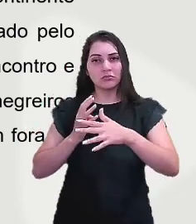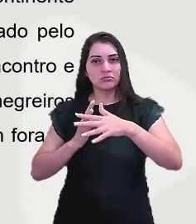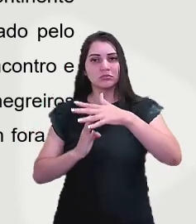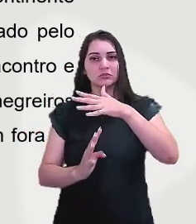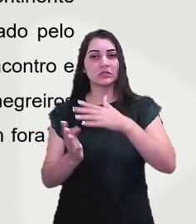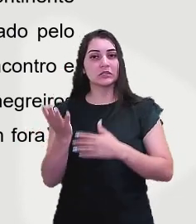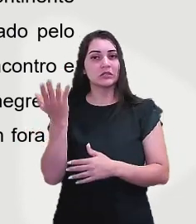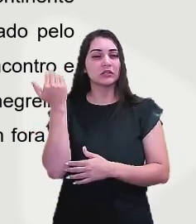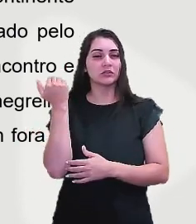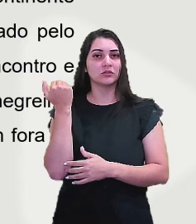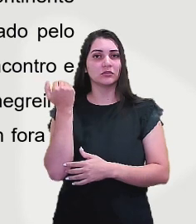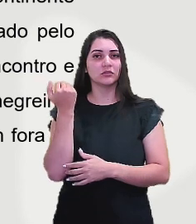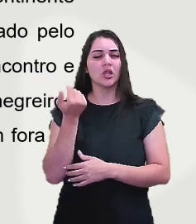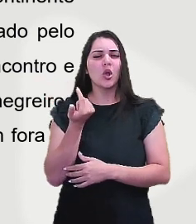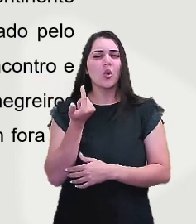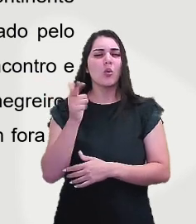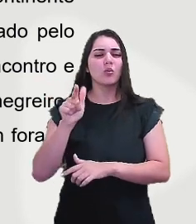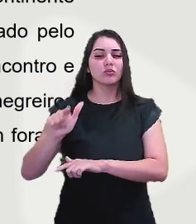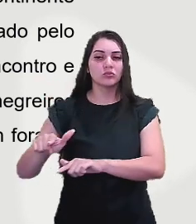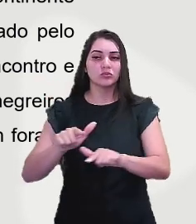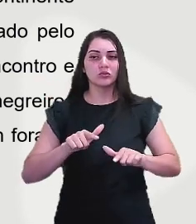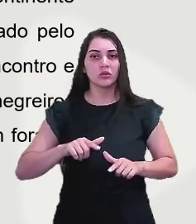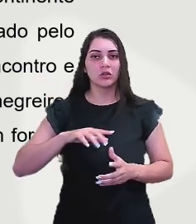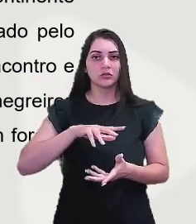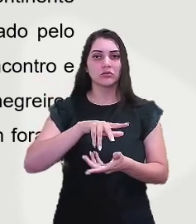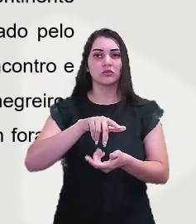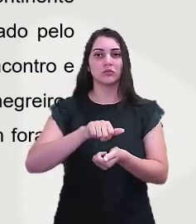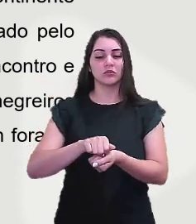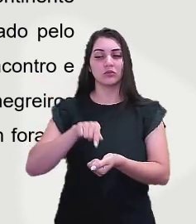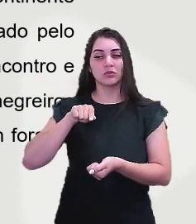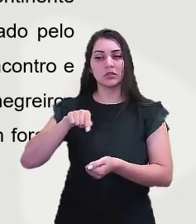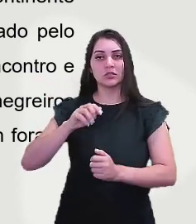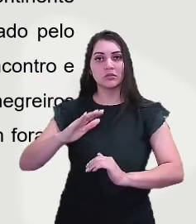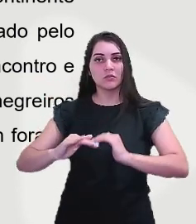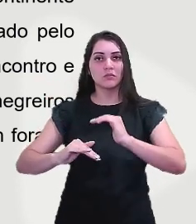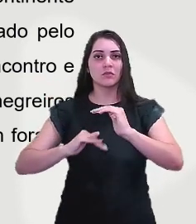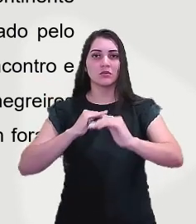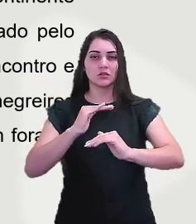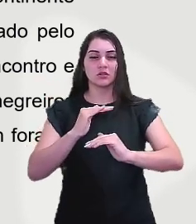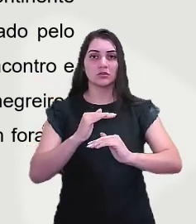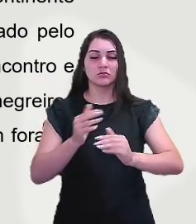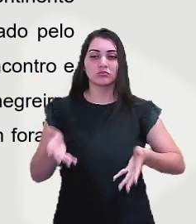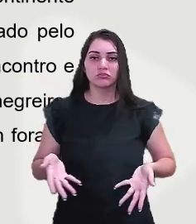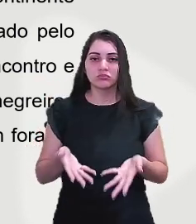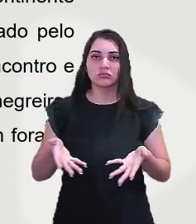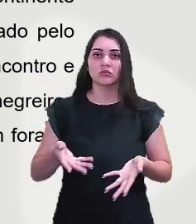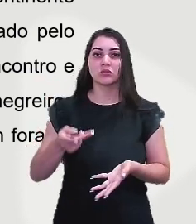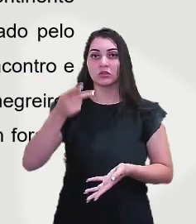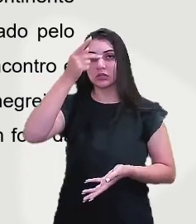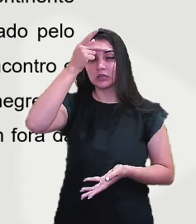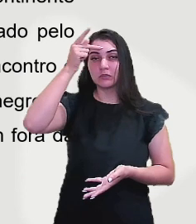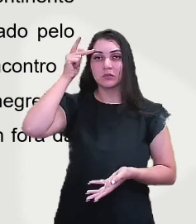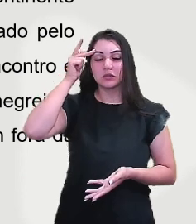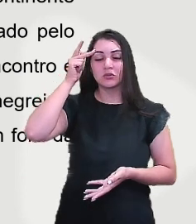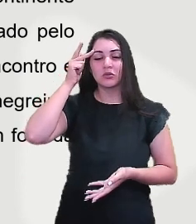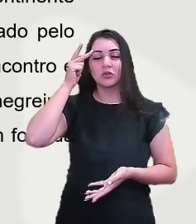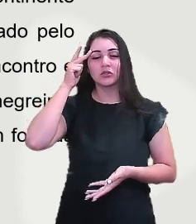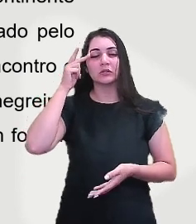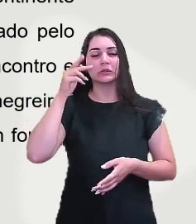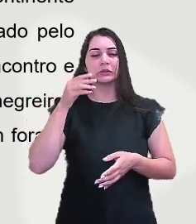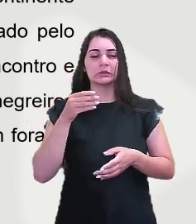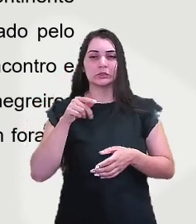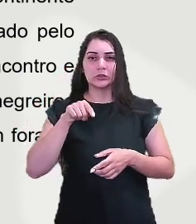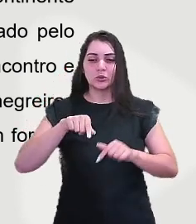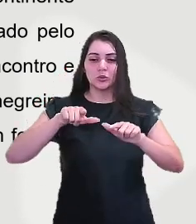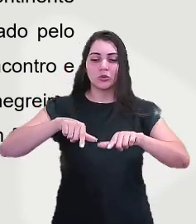outras regiões do mundo. Esse processo foi marcado pelo fluxo de pessoas e culturas através do Oceano Atlântico